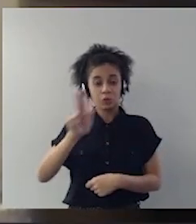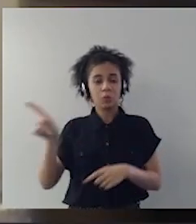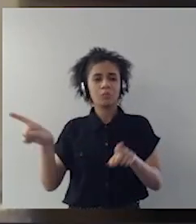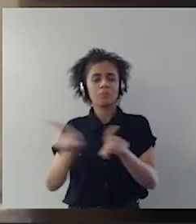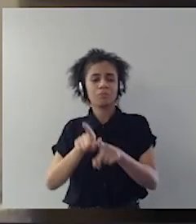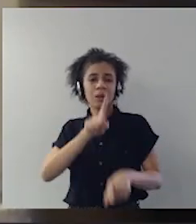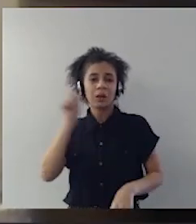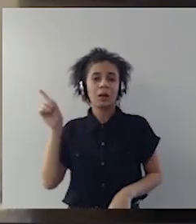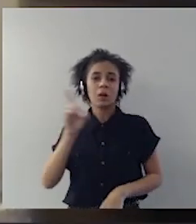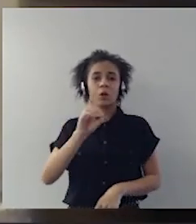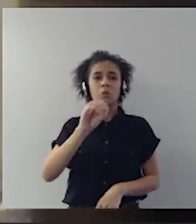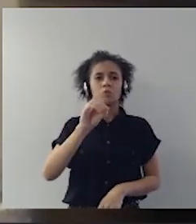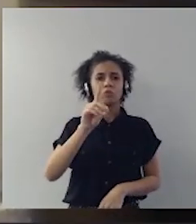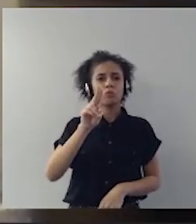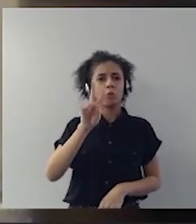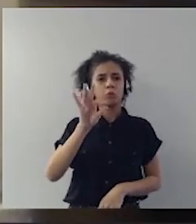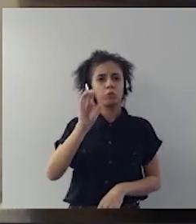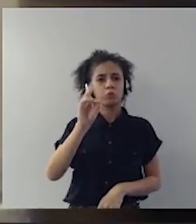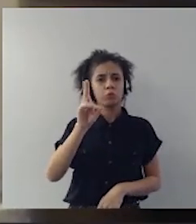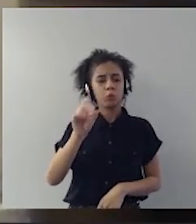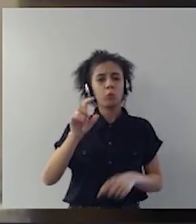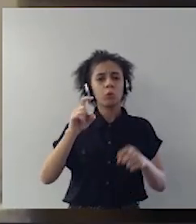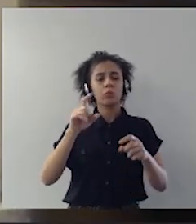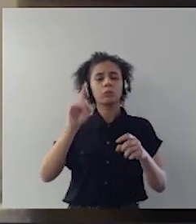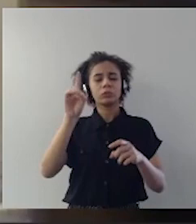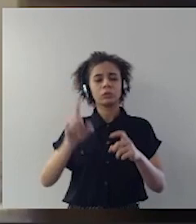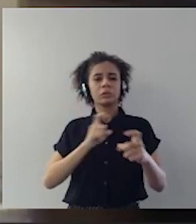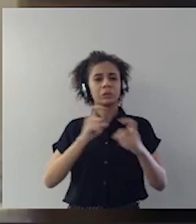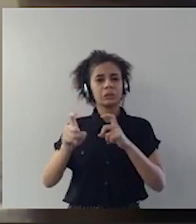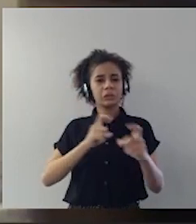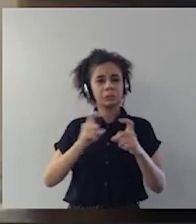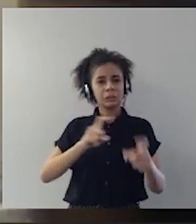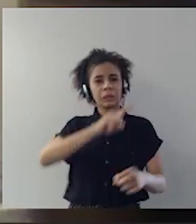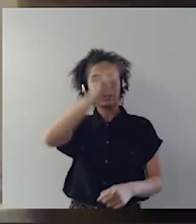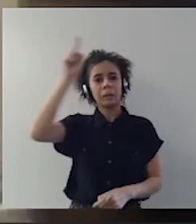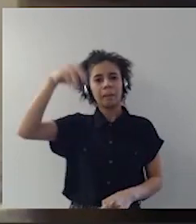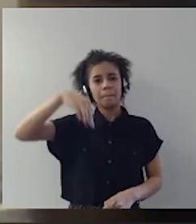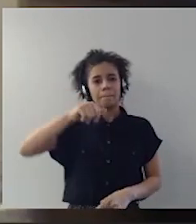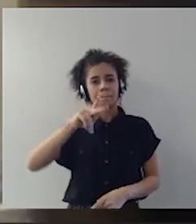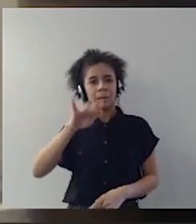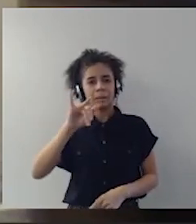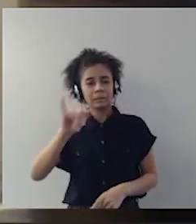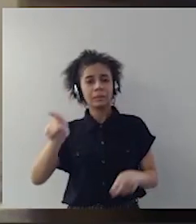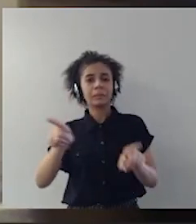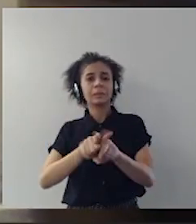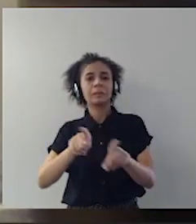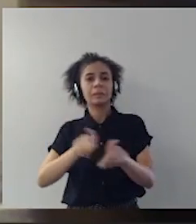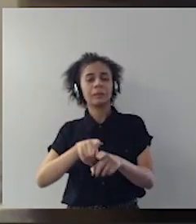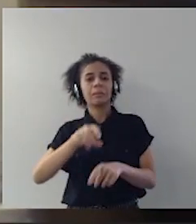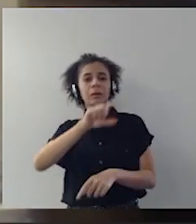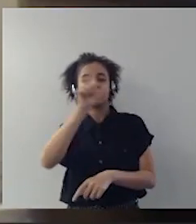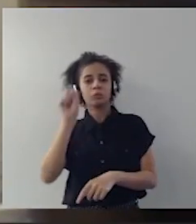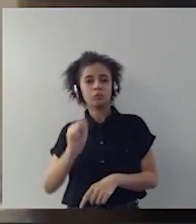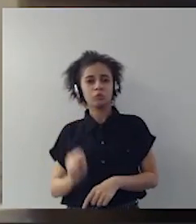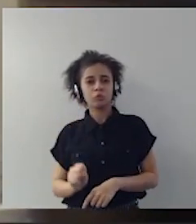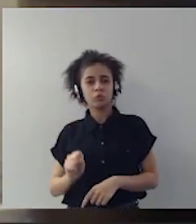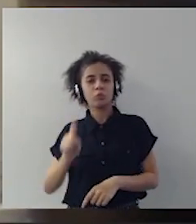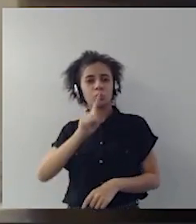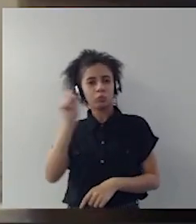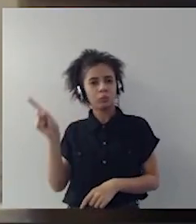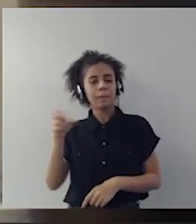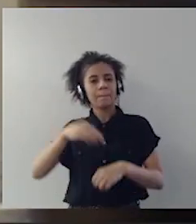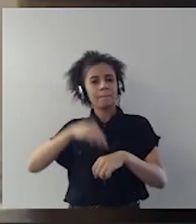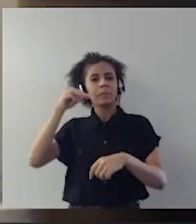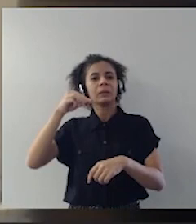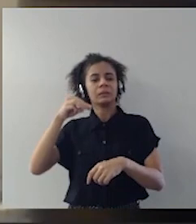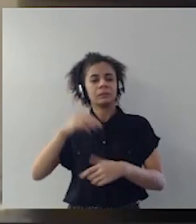pela Universidade Complutense de Madrid, mestre em Direito Público pela Universidade Federal do Rio Grande do Sul e presidente da Comissão